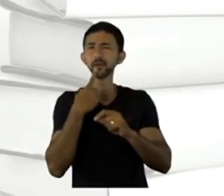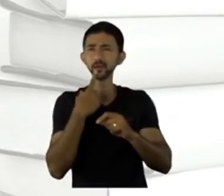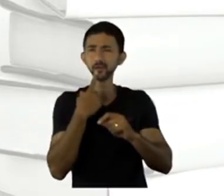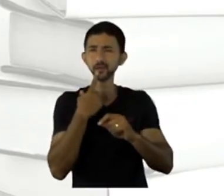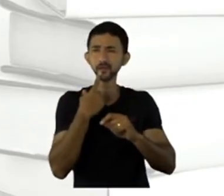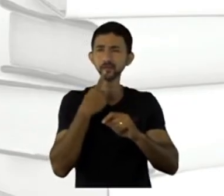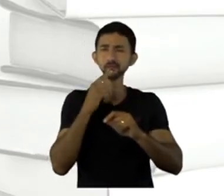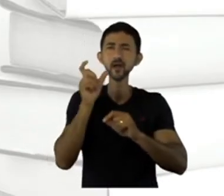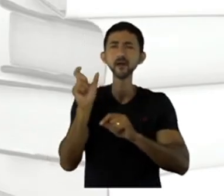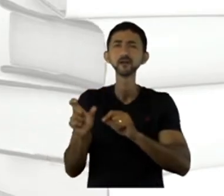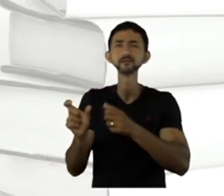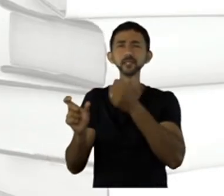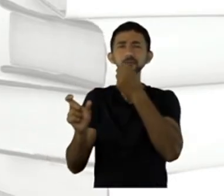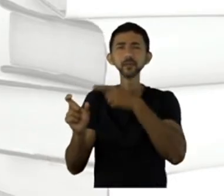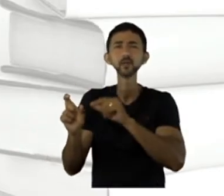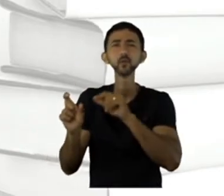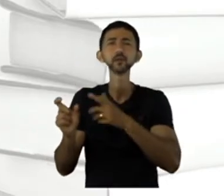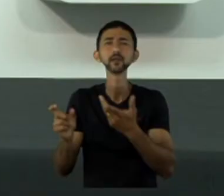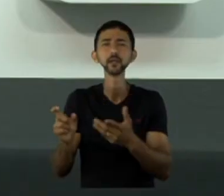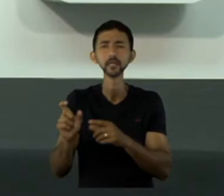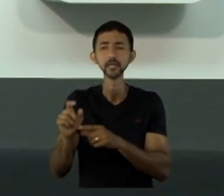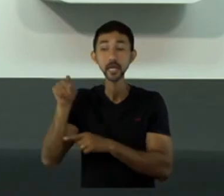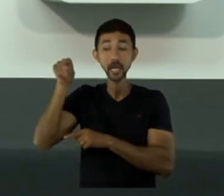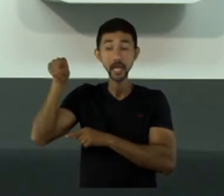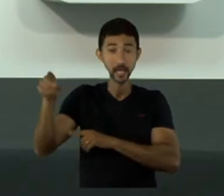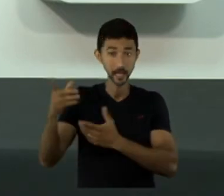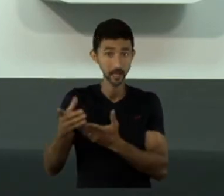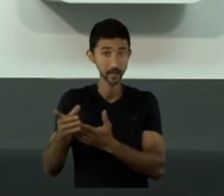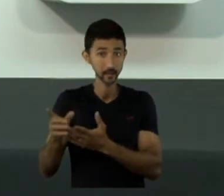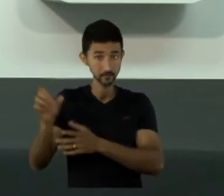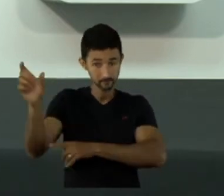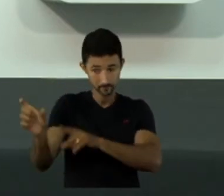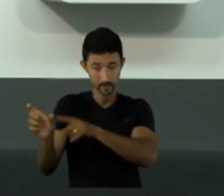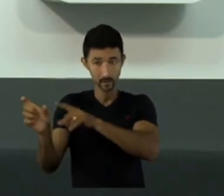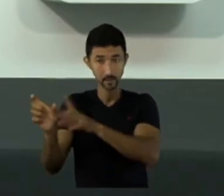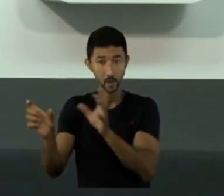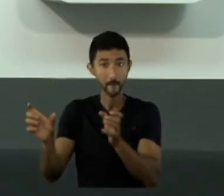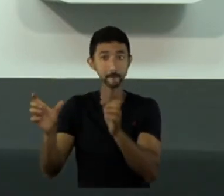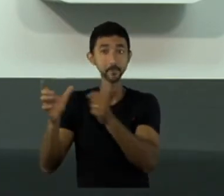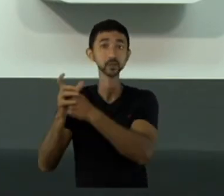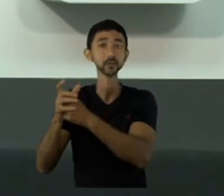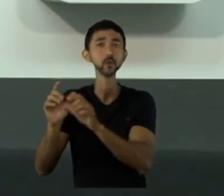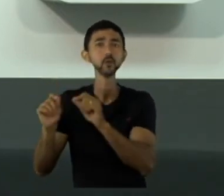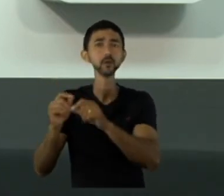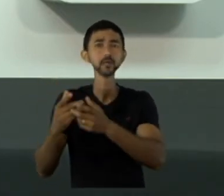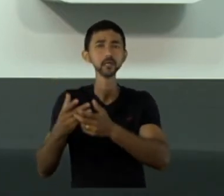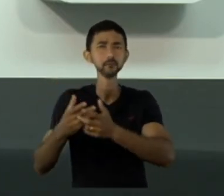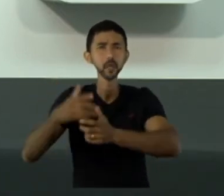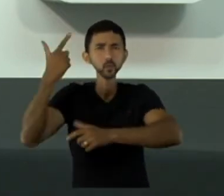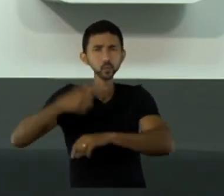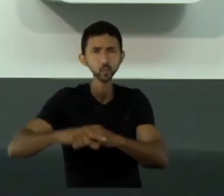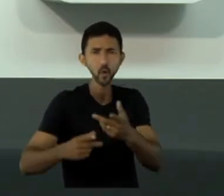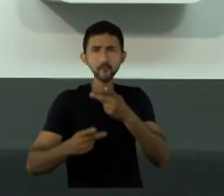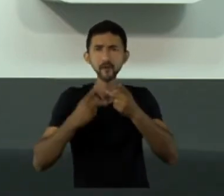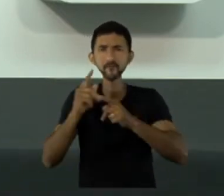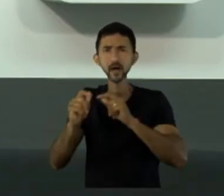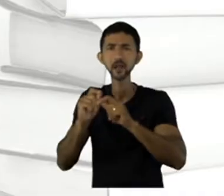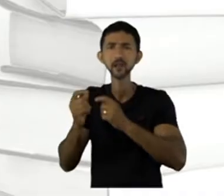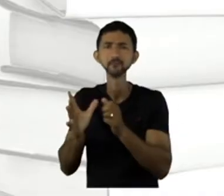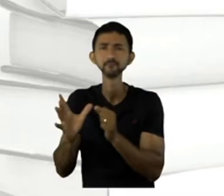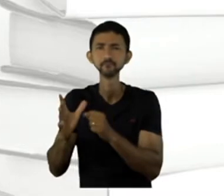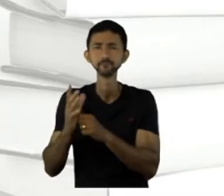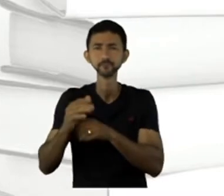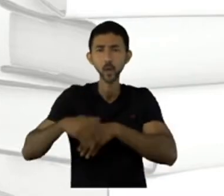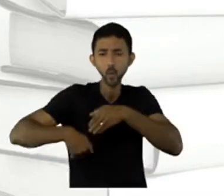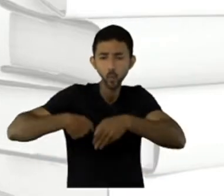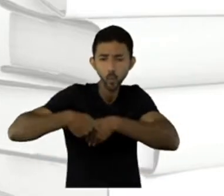quem? Ele está falando de quem? Quando eu falo, ele é o protetor da natureza. Para eu não repetir novamente, o